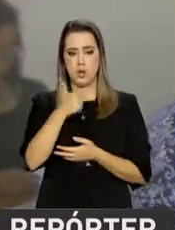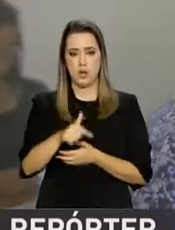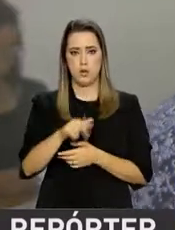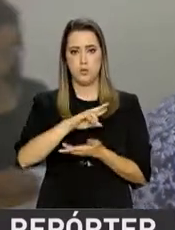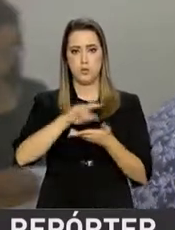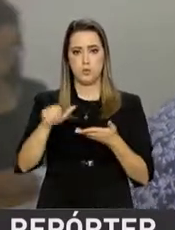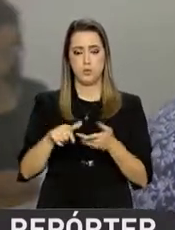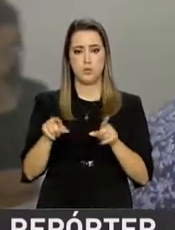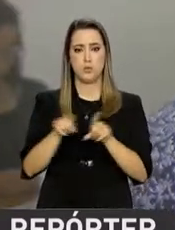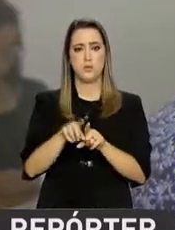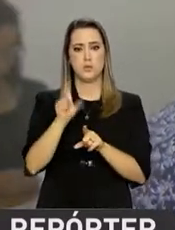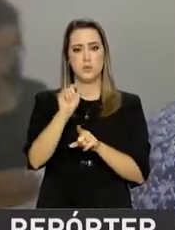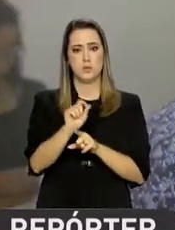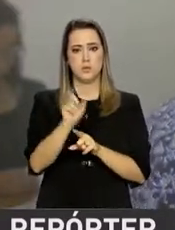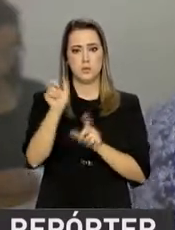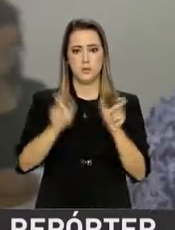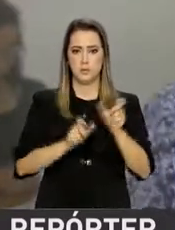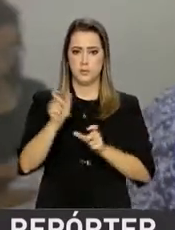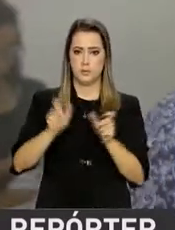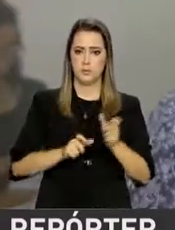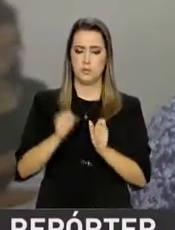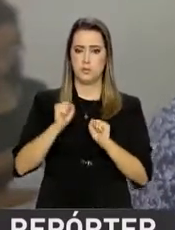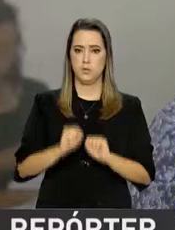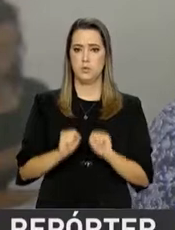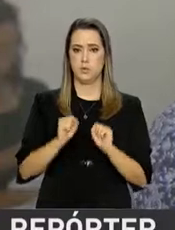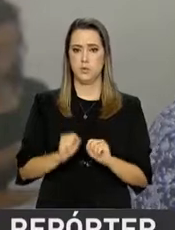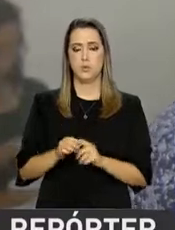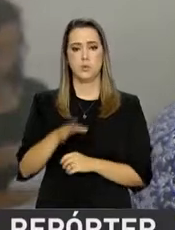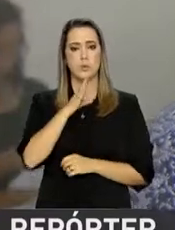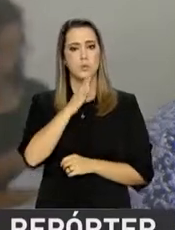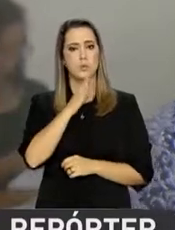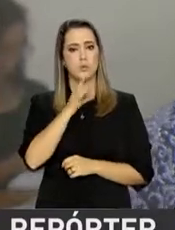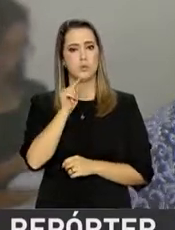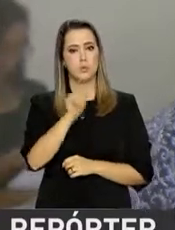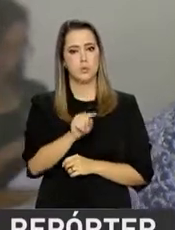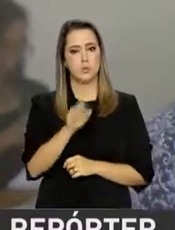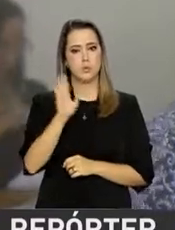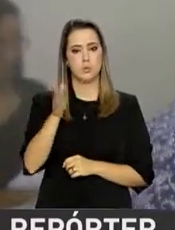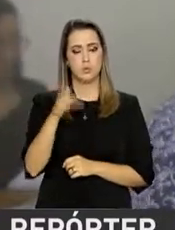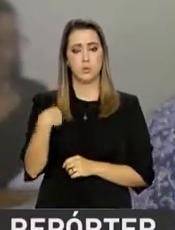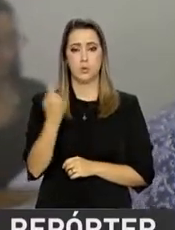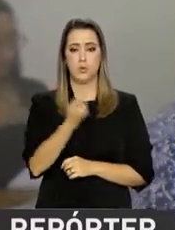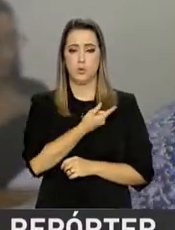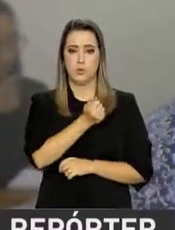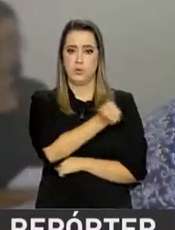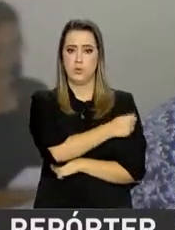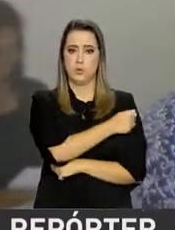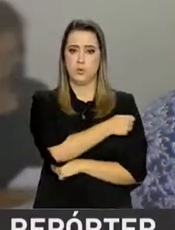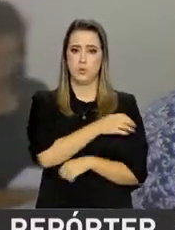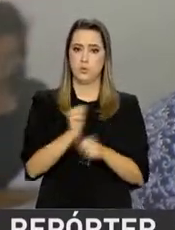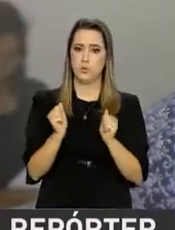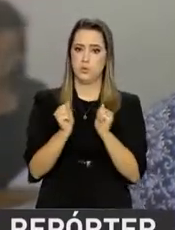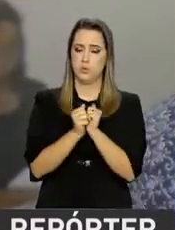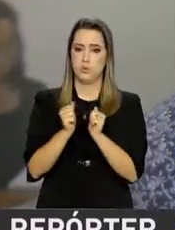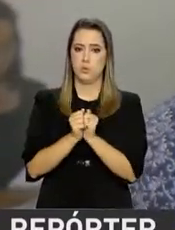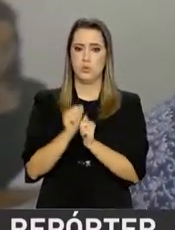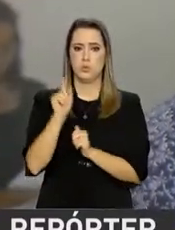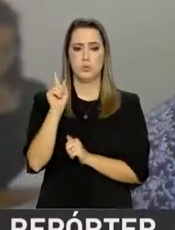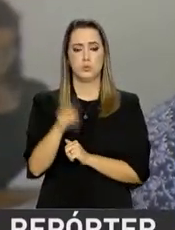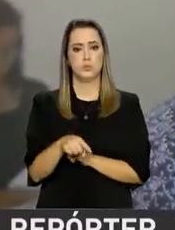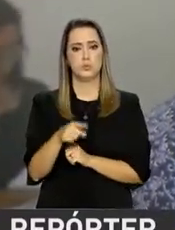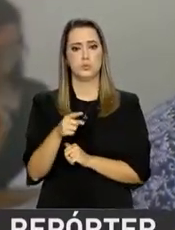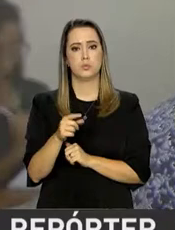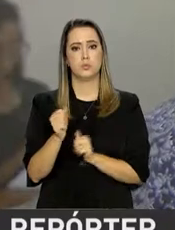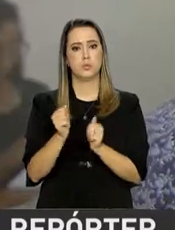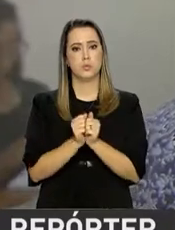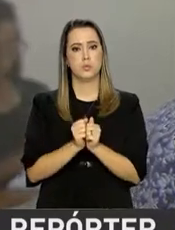e lhes já possuem o conhecimento prévio que eles já são nossos alunos a gente refinada com ele com eles o